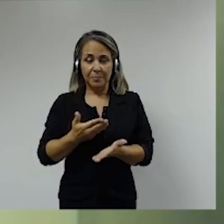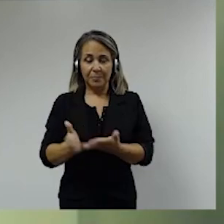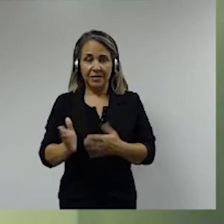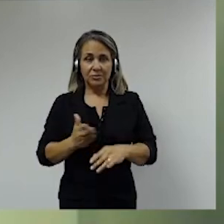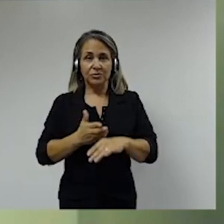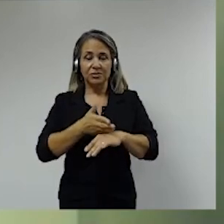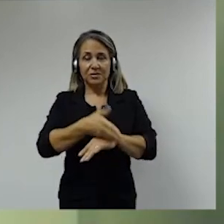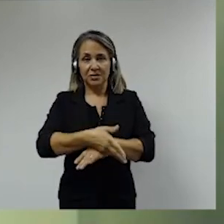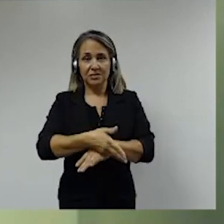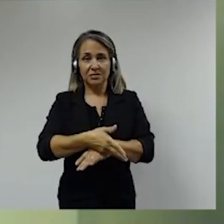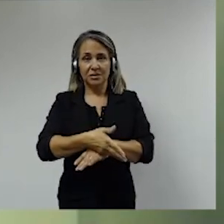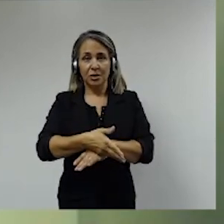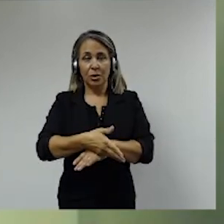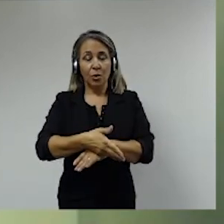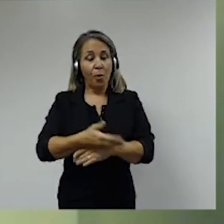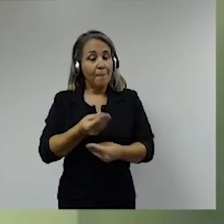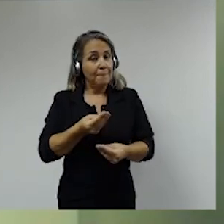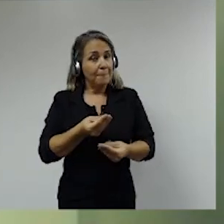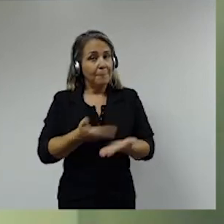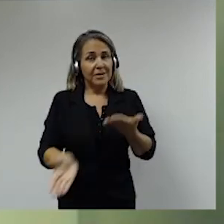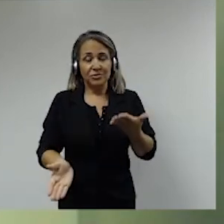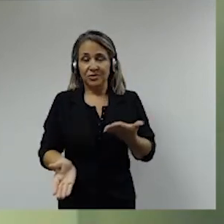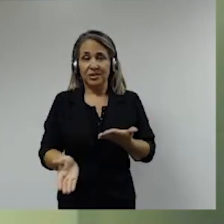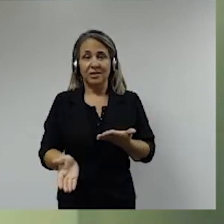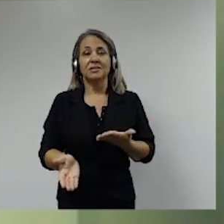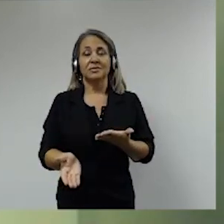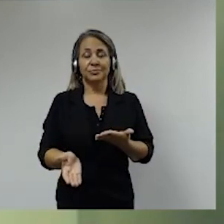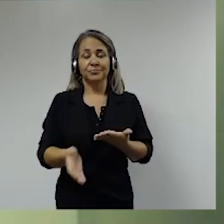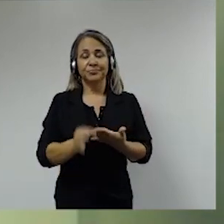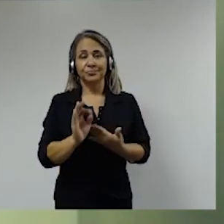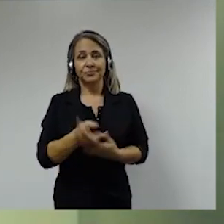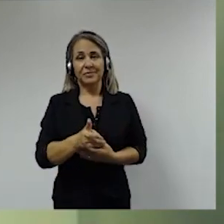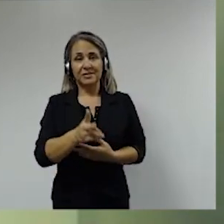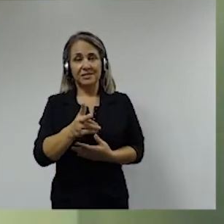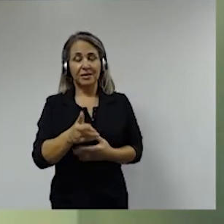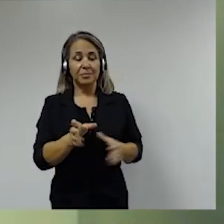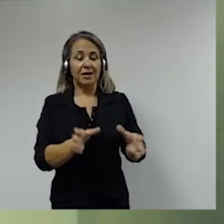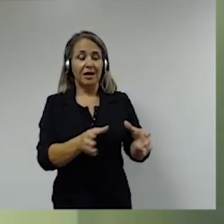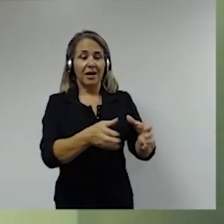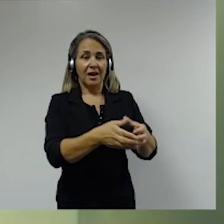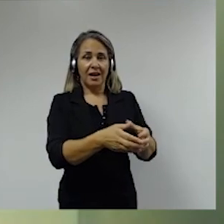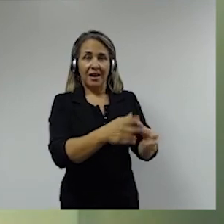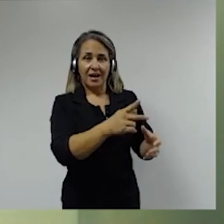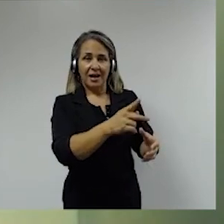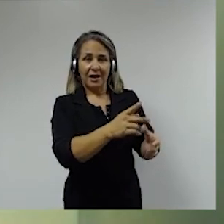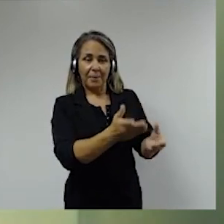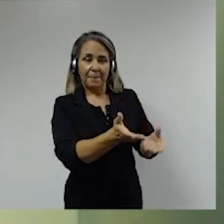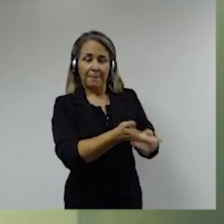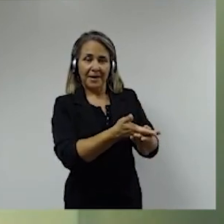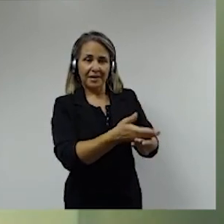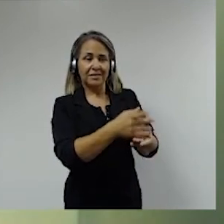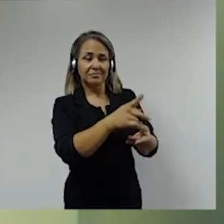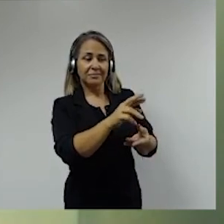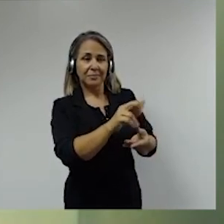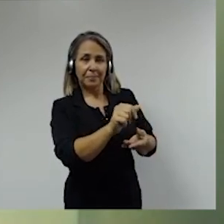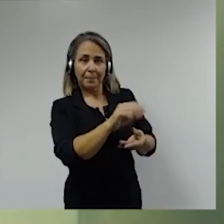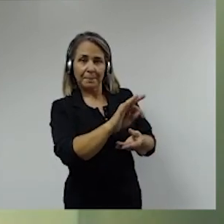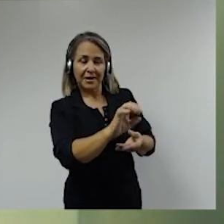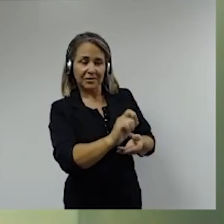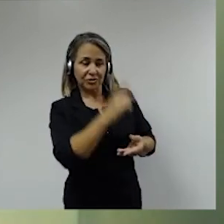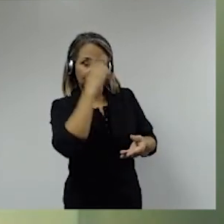acesso, o maior prejudicado, não se tem dúvida, é a parte. A parte é a